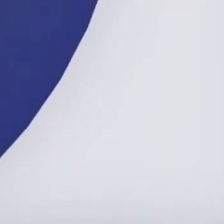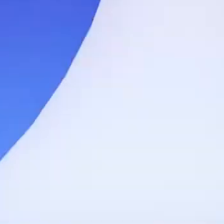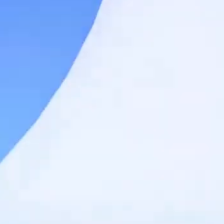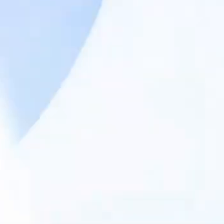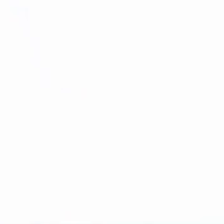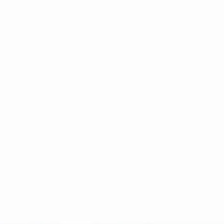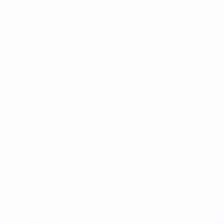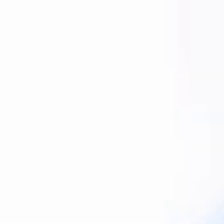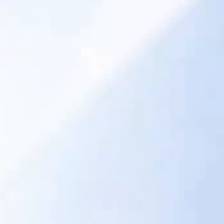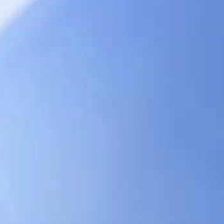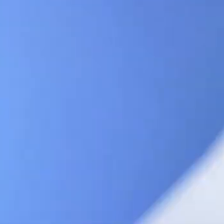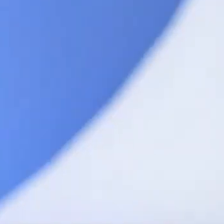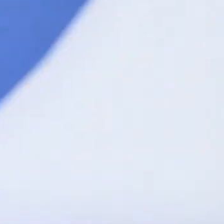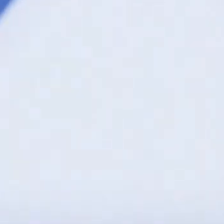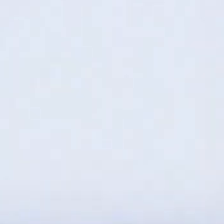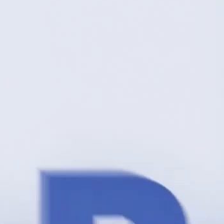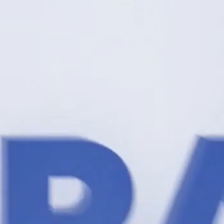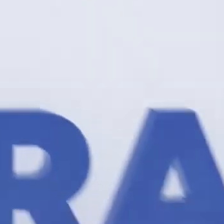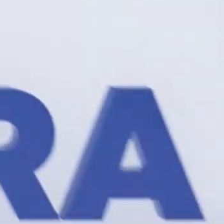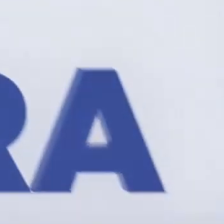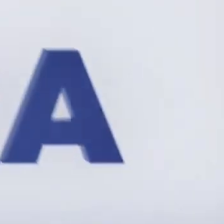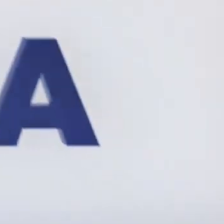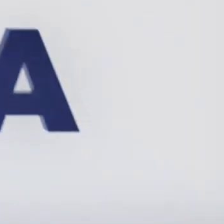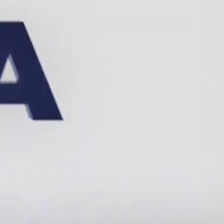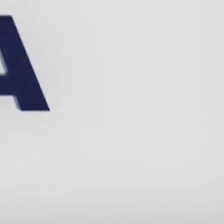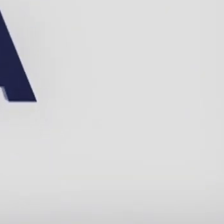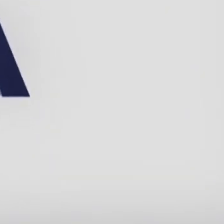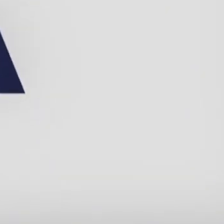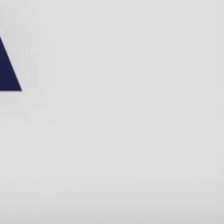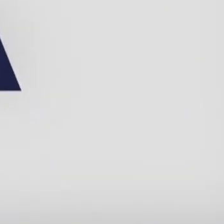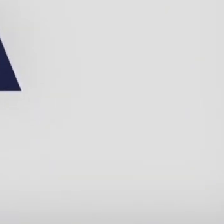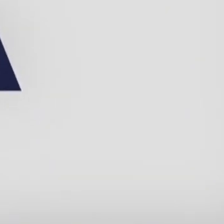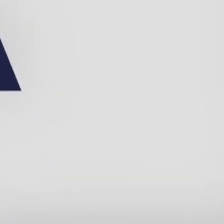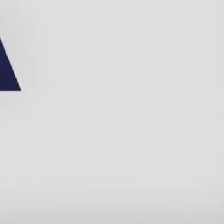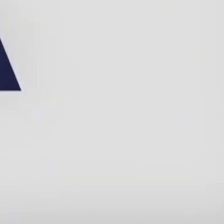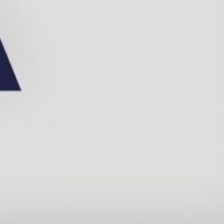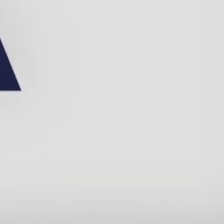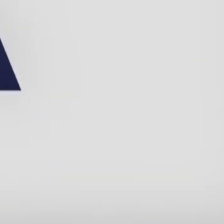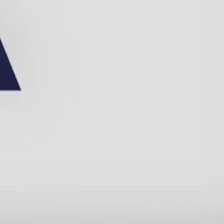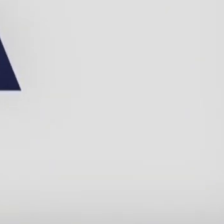TV Câmara, Campinas.